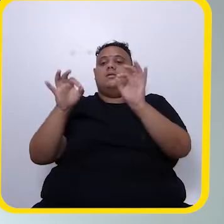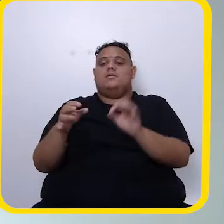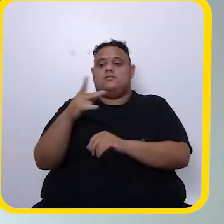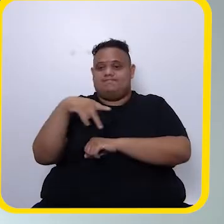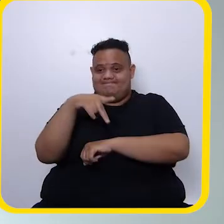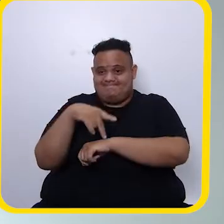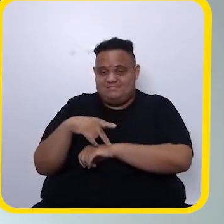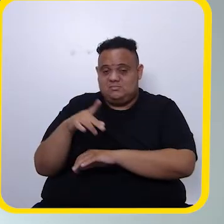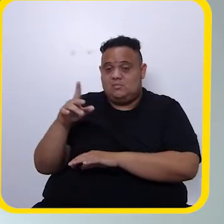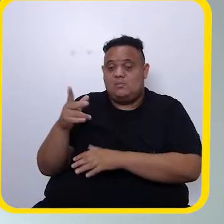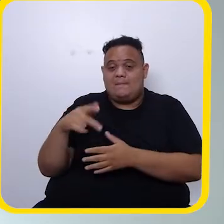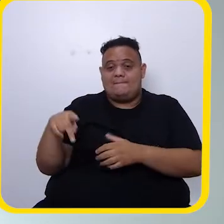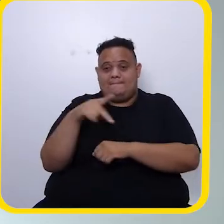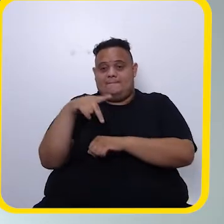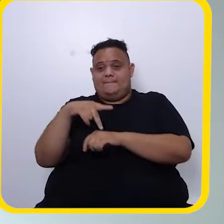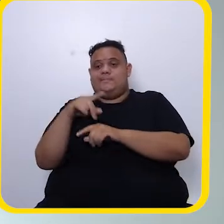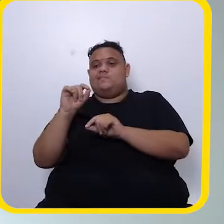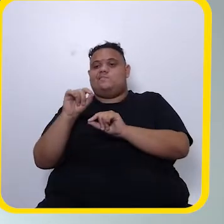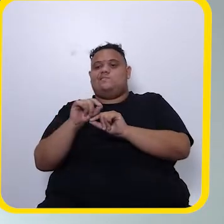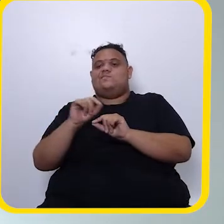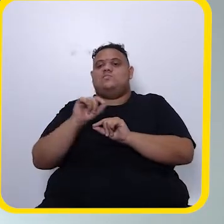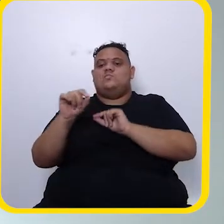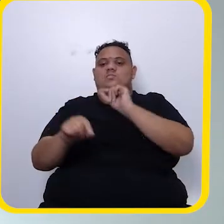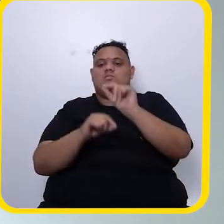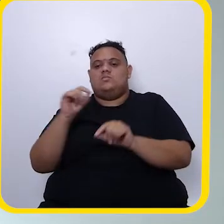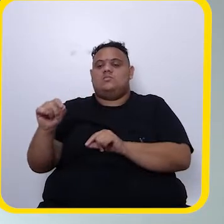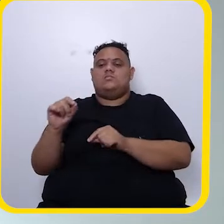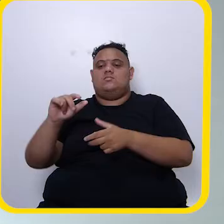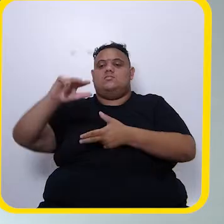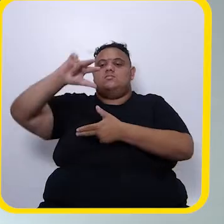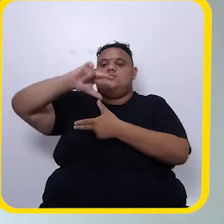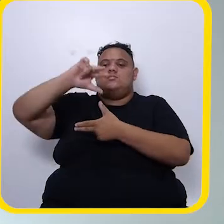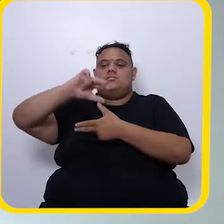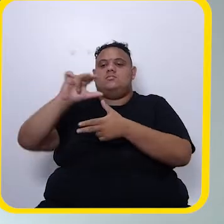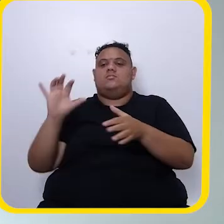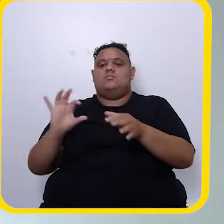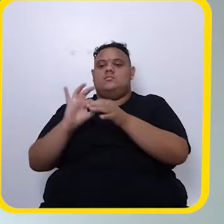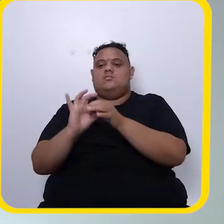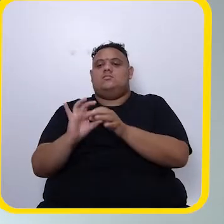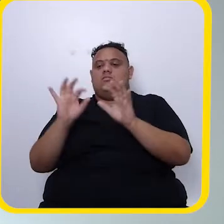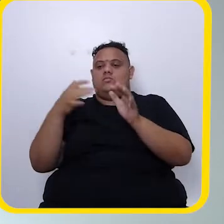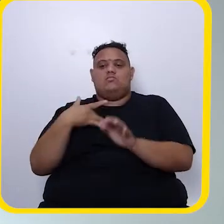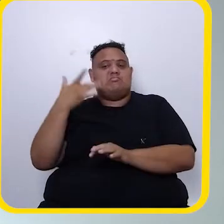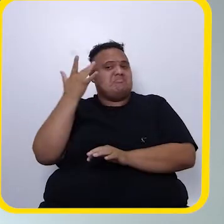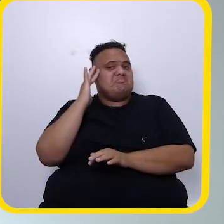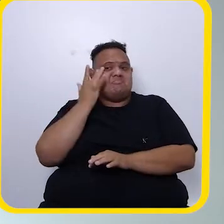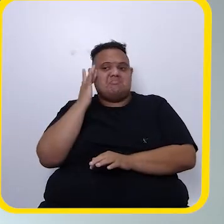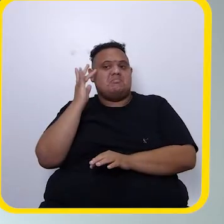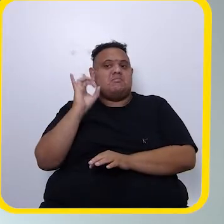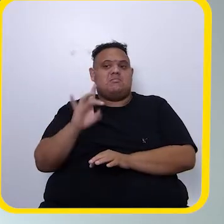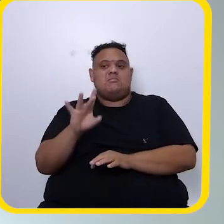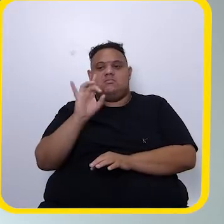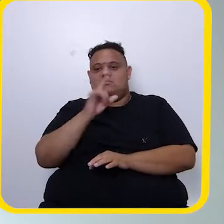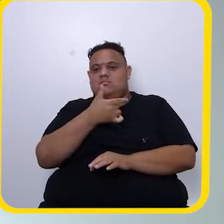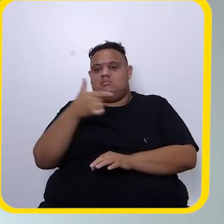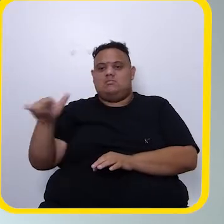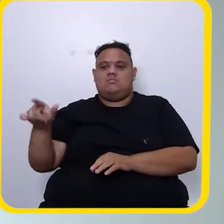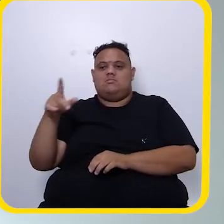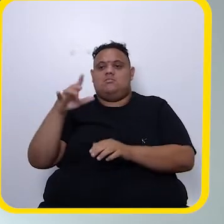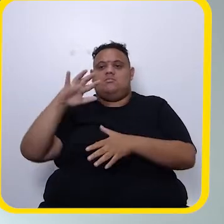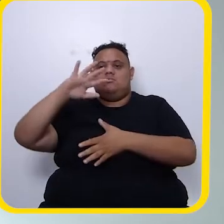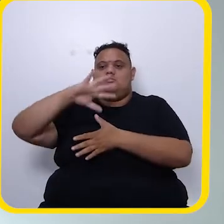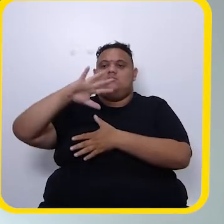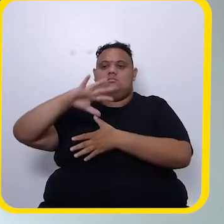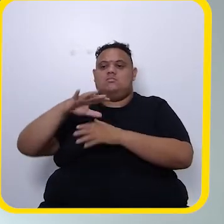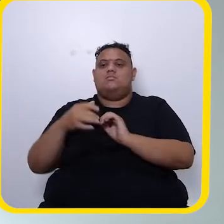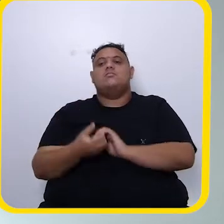países, né? Vocês sabiam que são esses países que fazem parte da América Central Continental? Ou vocês achavam que esses países pertenciam